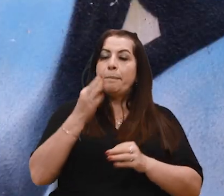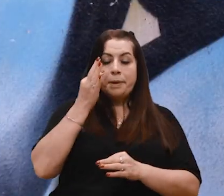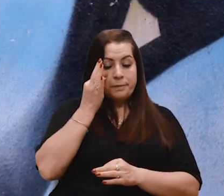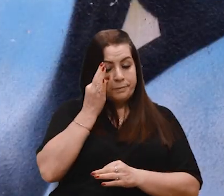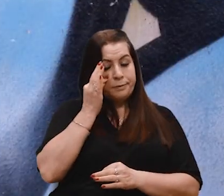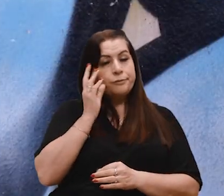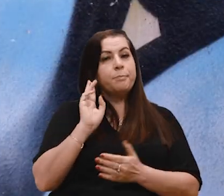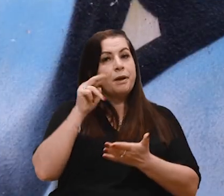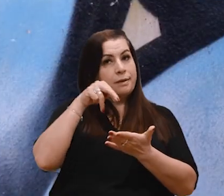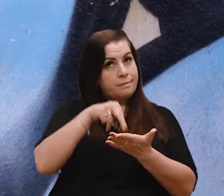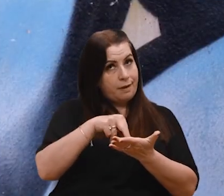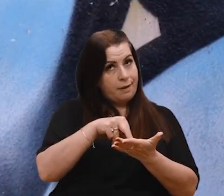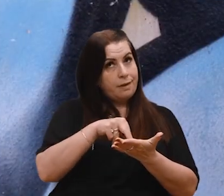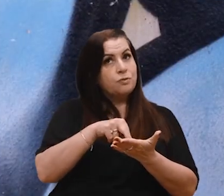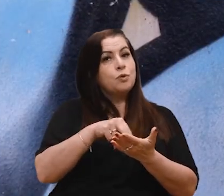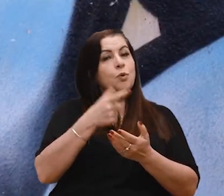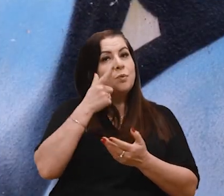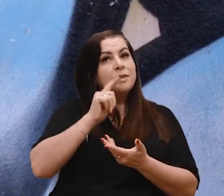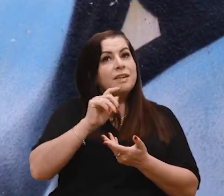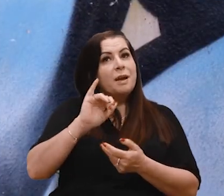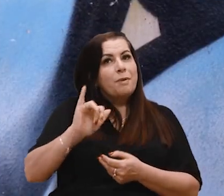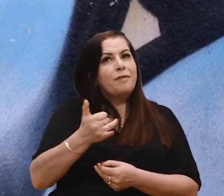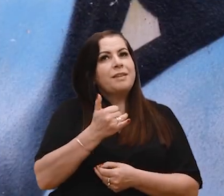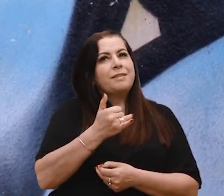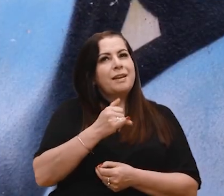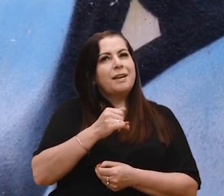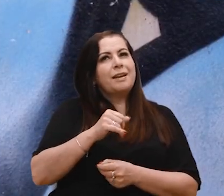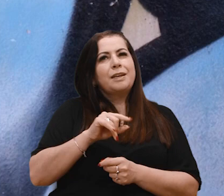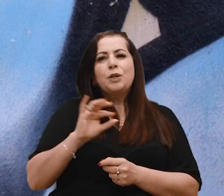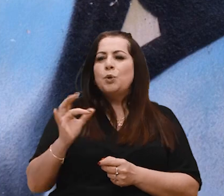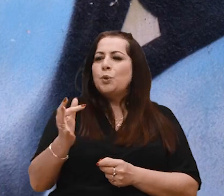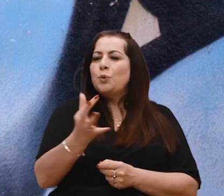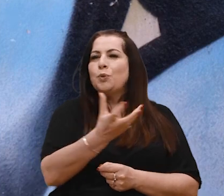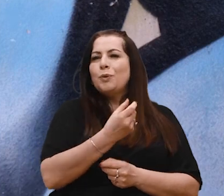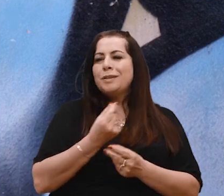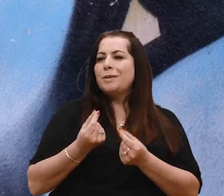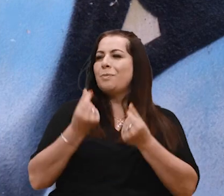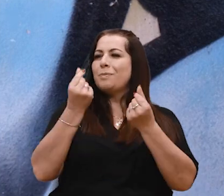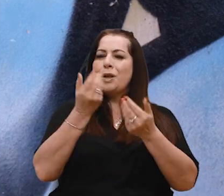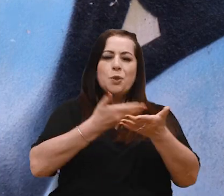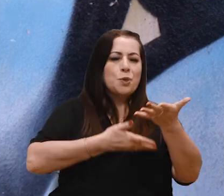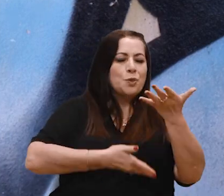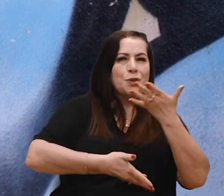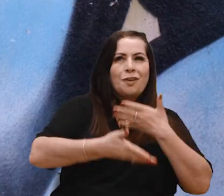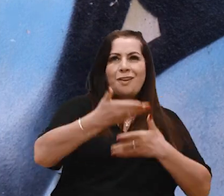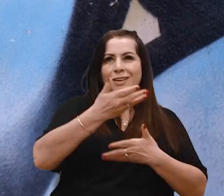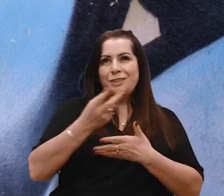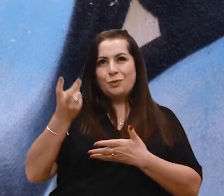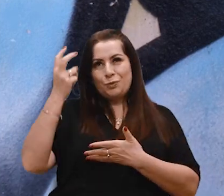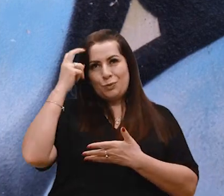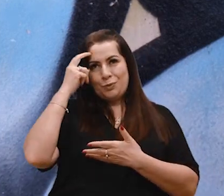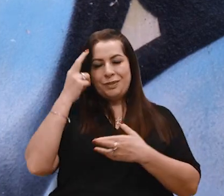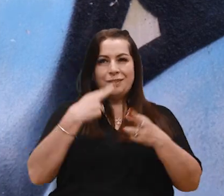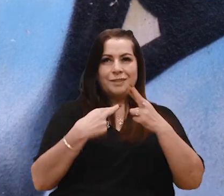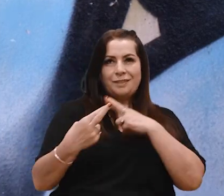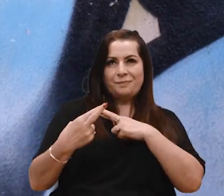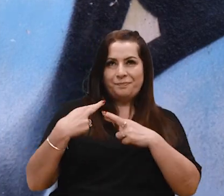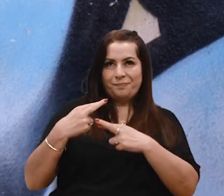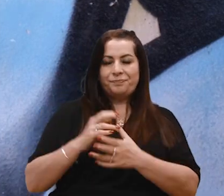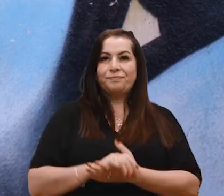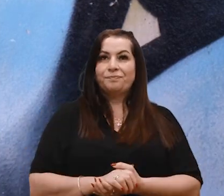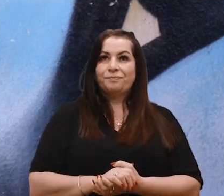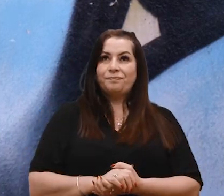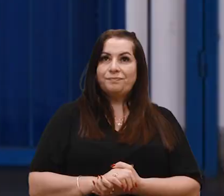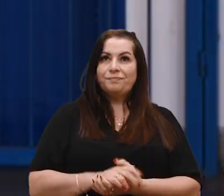ainda é uma realidade da sociedade, consegue aproveitar e, de fato, absorver toda essa riqueza de troca que existe